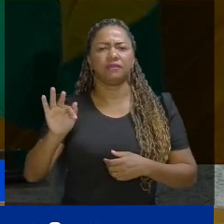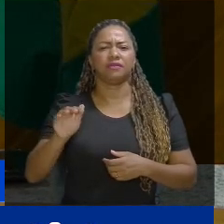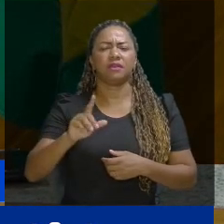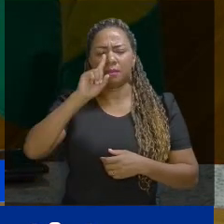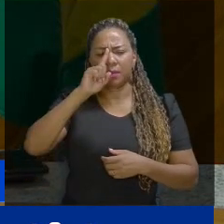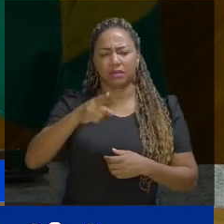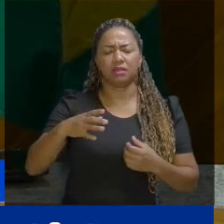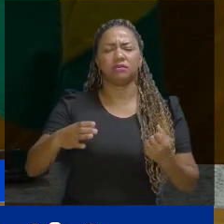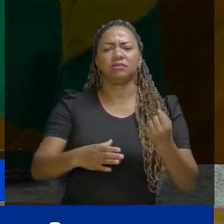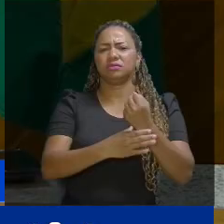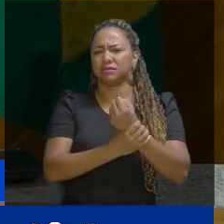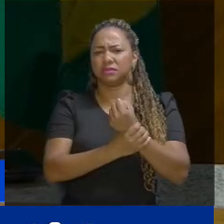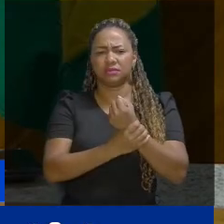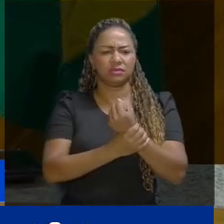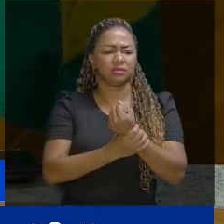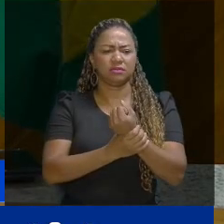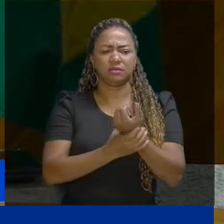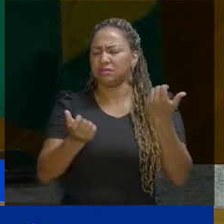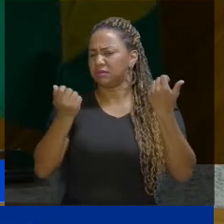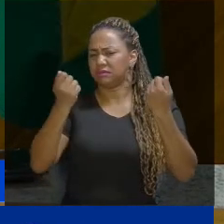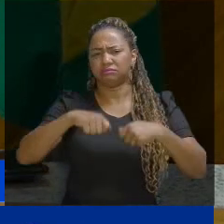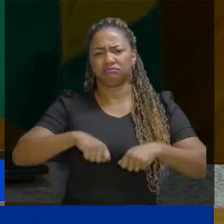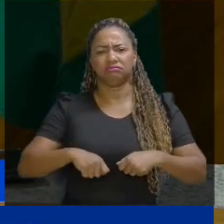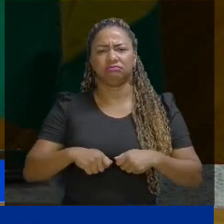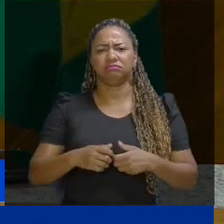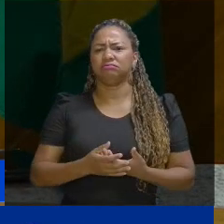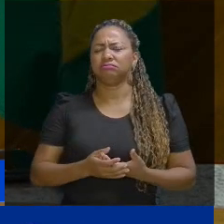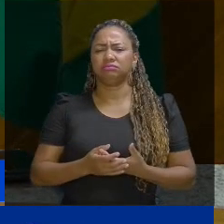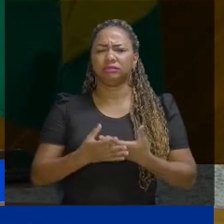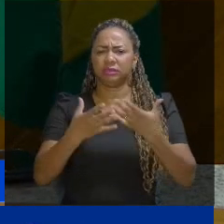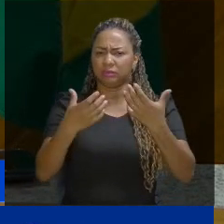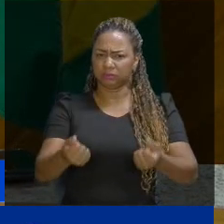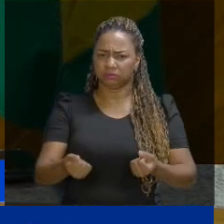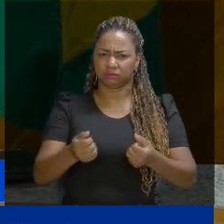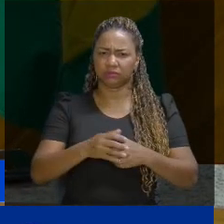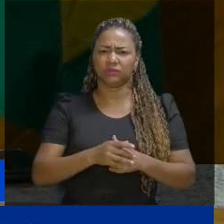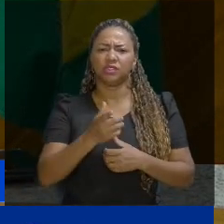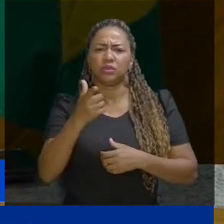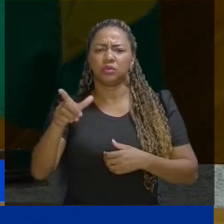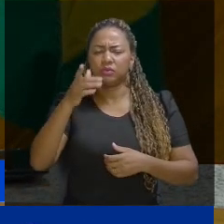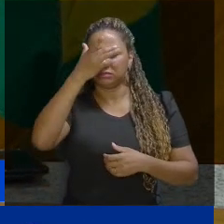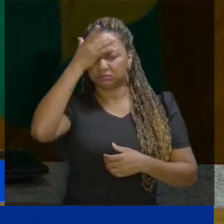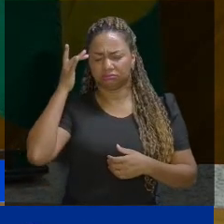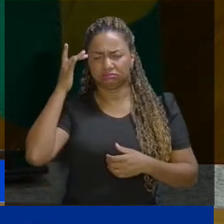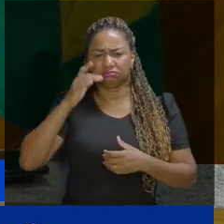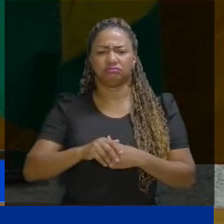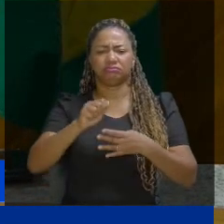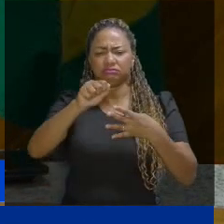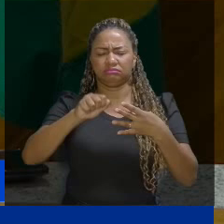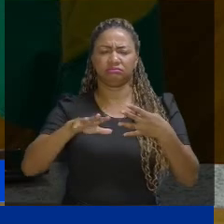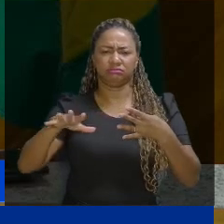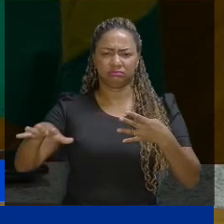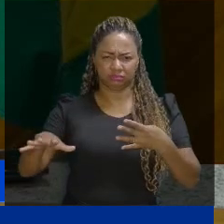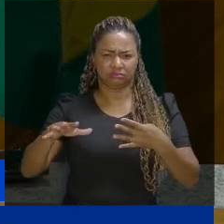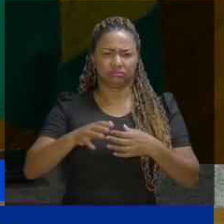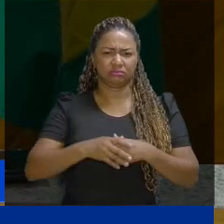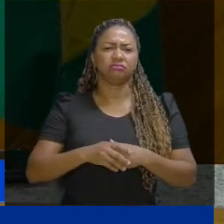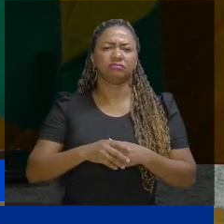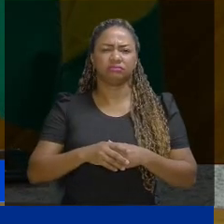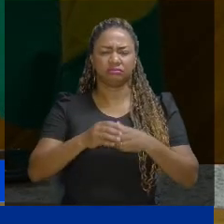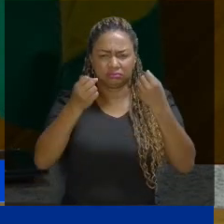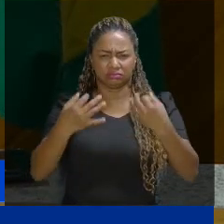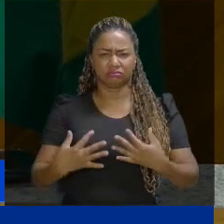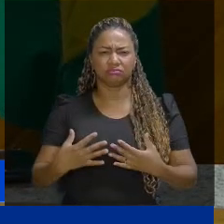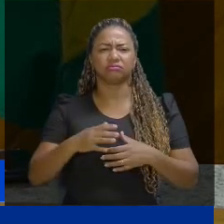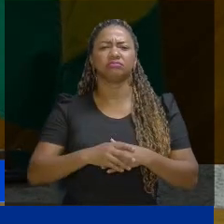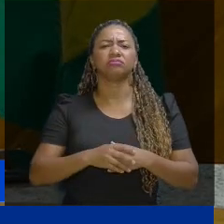de segurança não é cabível intervenção de terceiros, e sendo essa jurisprudência, tendo sido essa jurisprudência